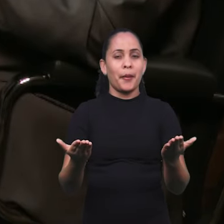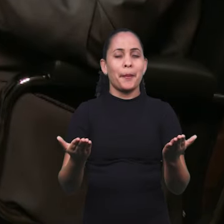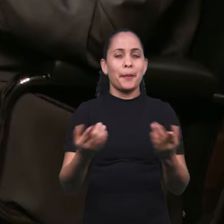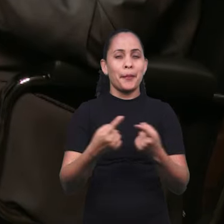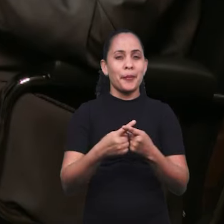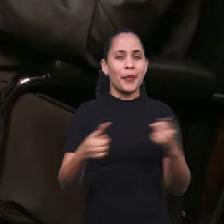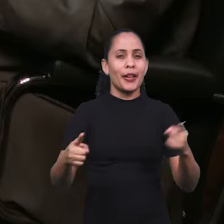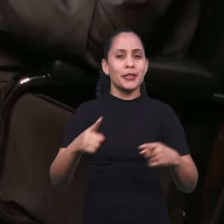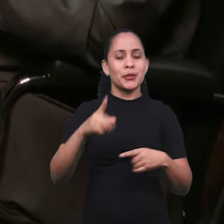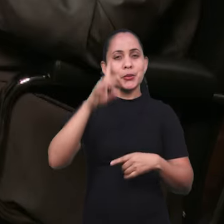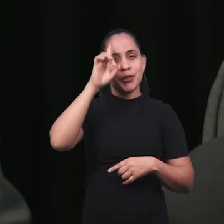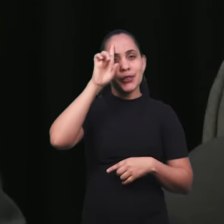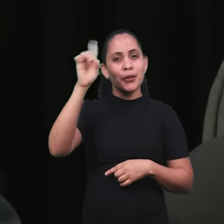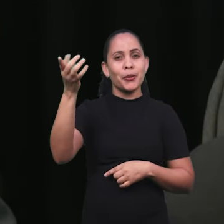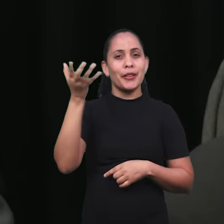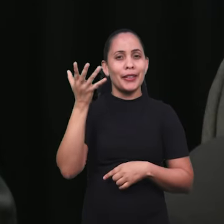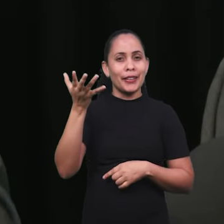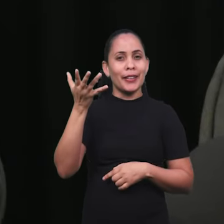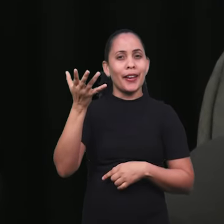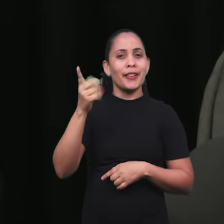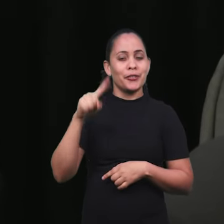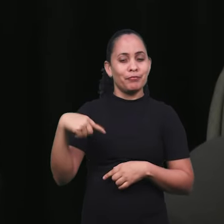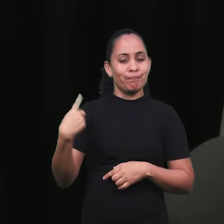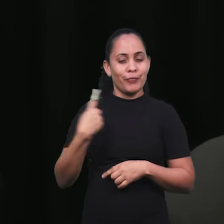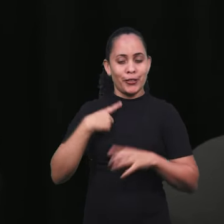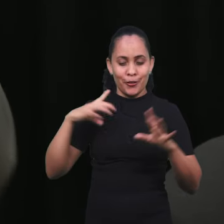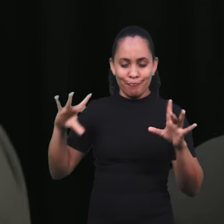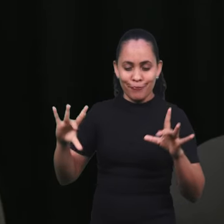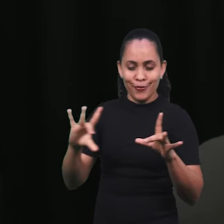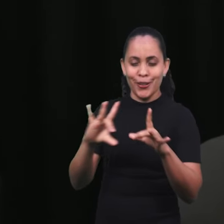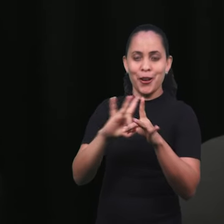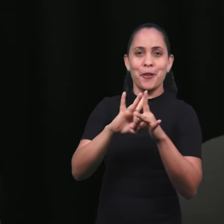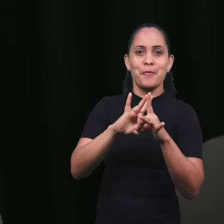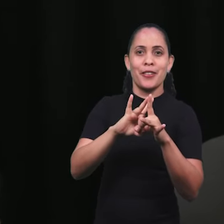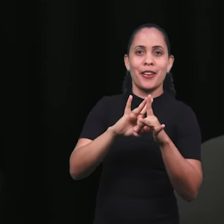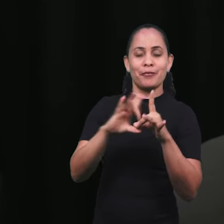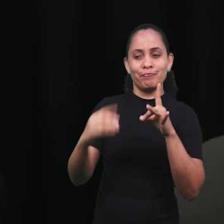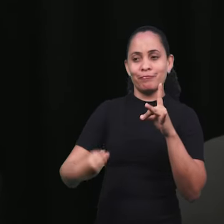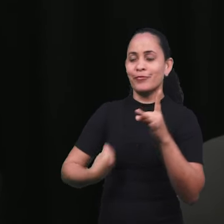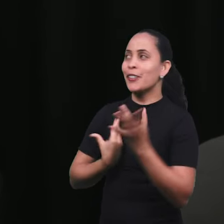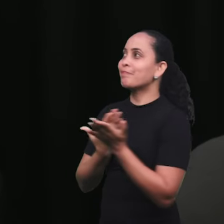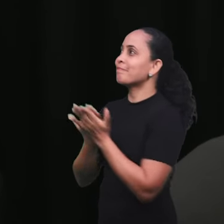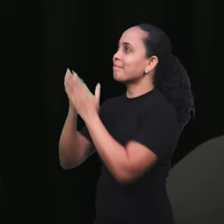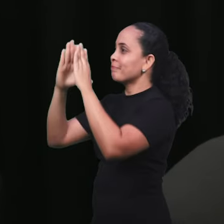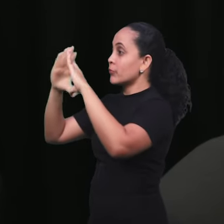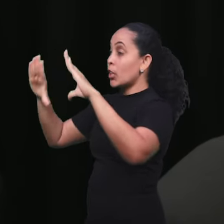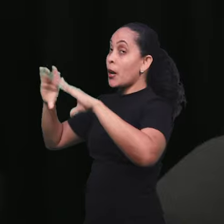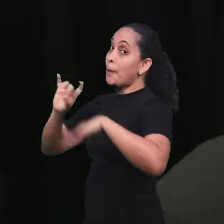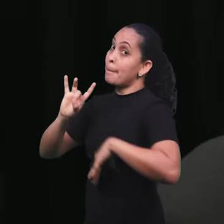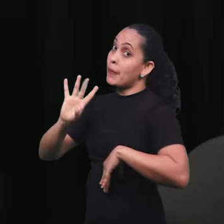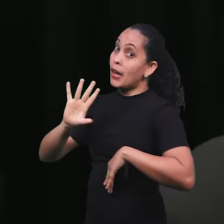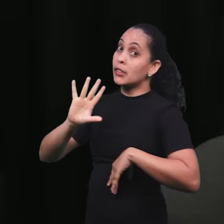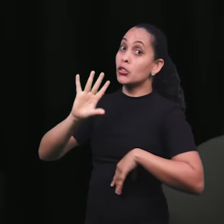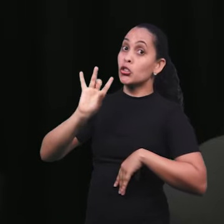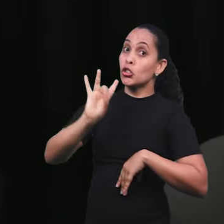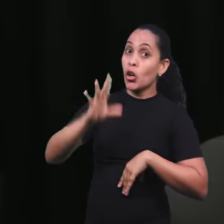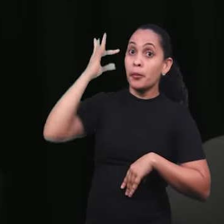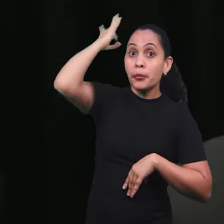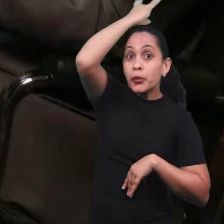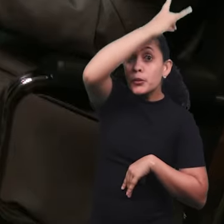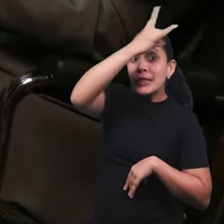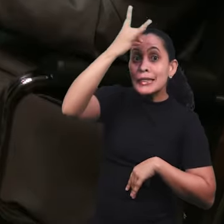nosso tempo, mas ele quer levar a igreja para um outro tempo que é a vida eterna. E só pelo Espírito Santo.